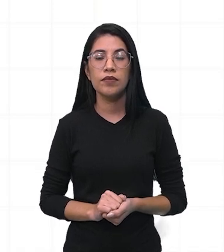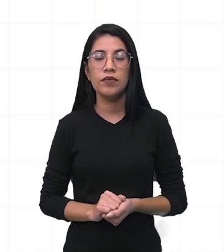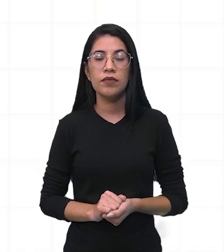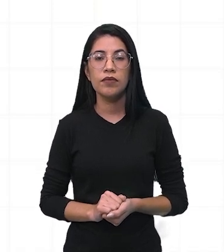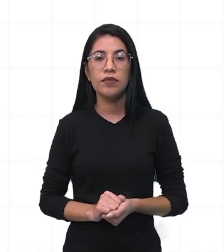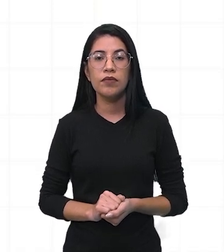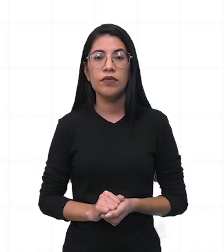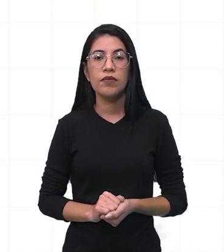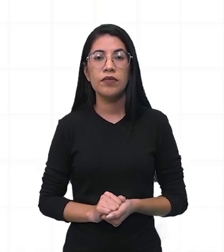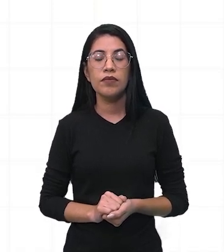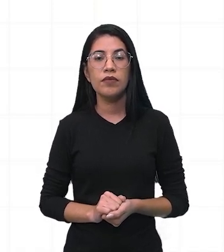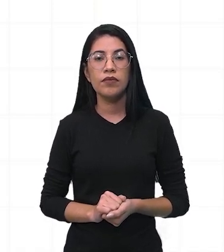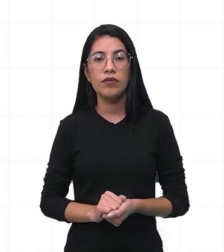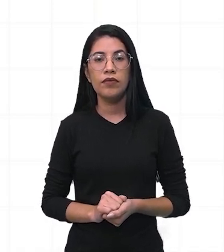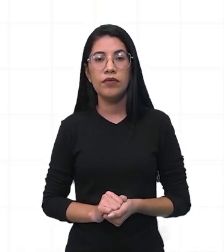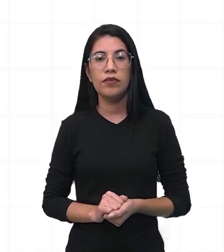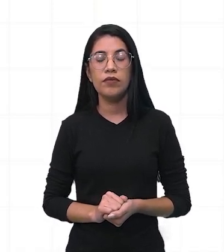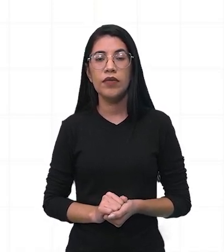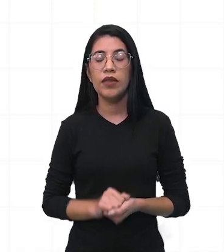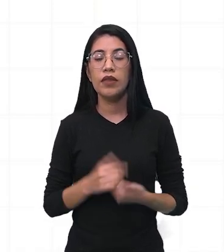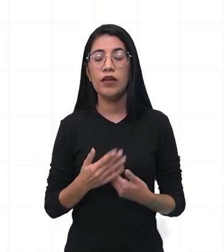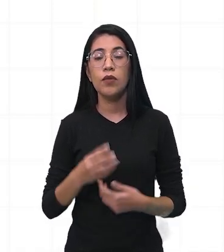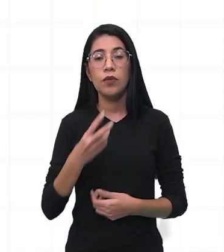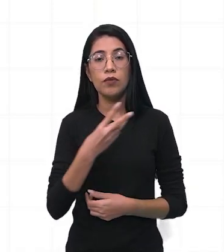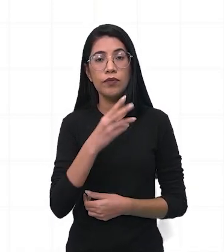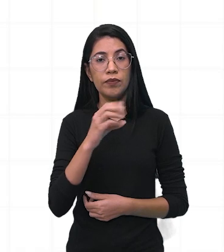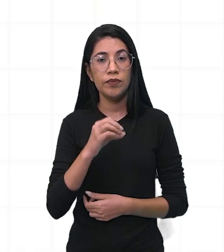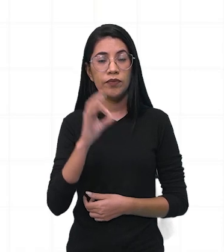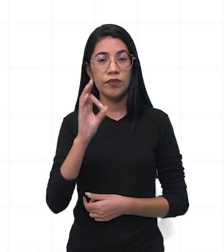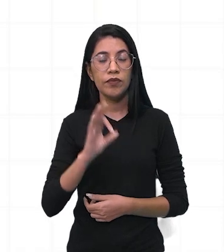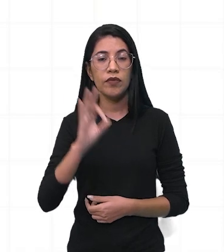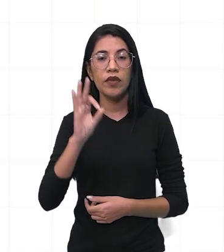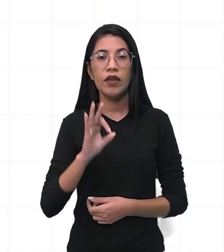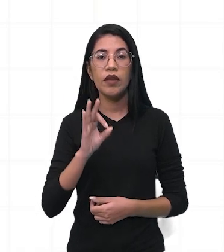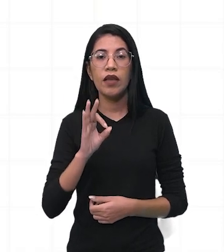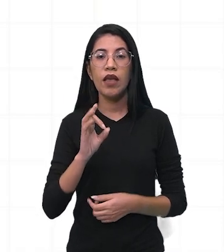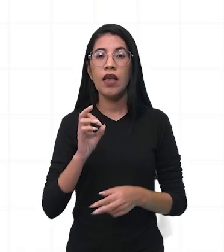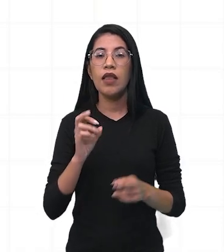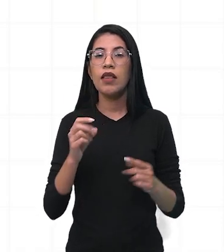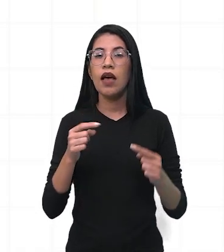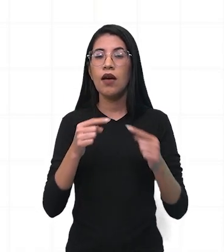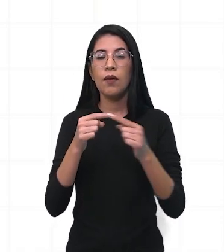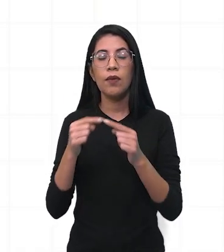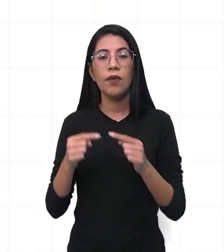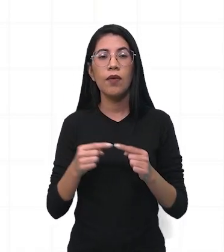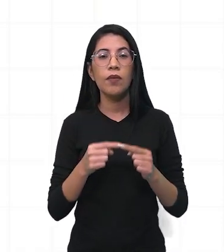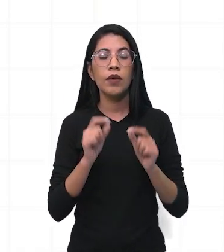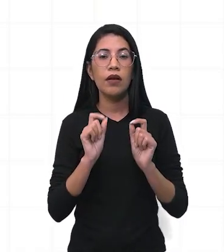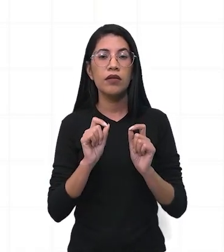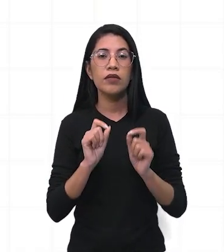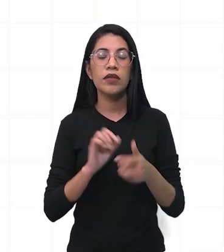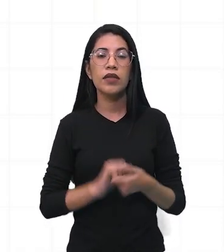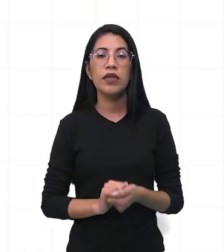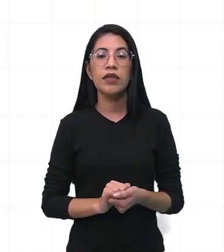Certo? Esses 30%, eles correspondem ou corresponderam a